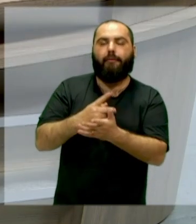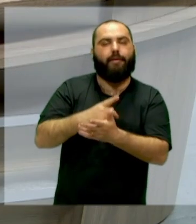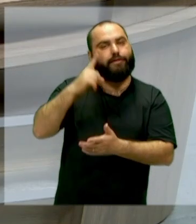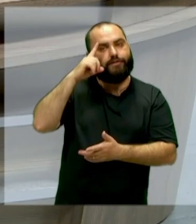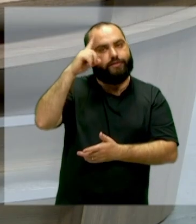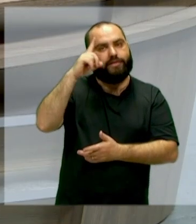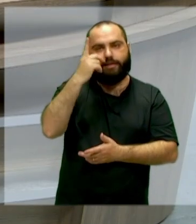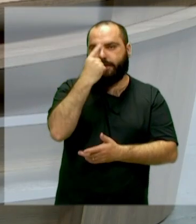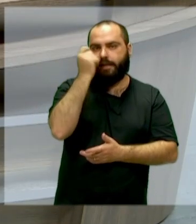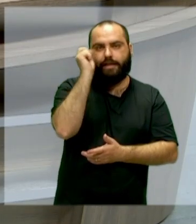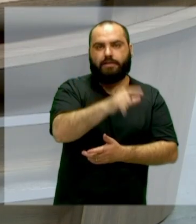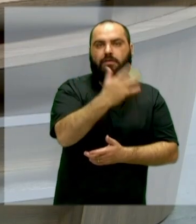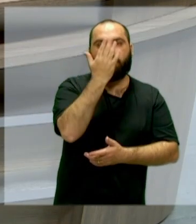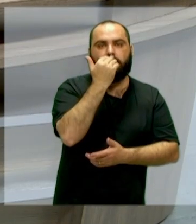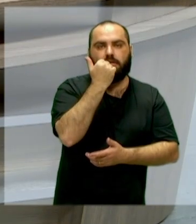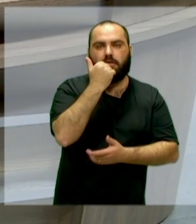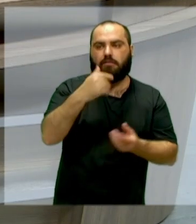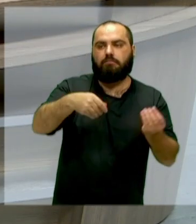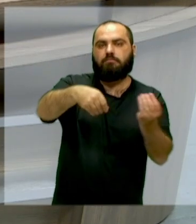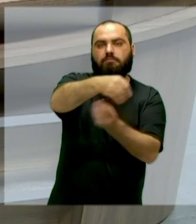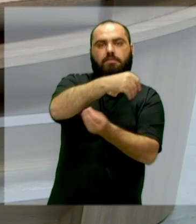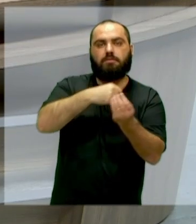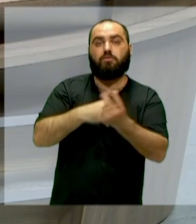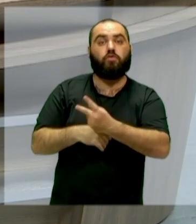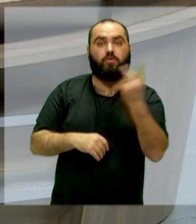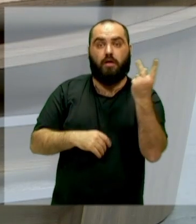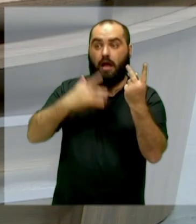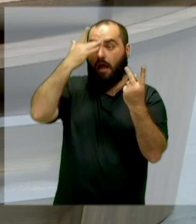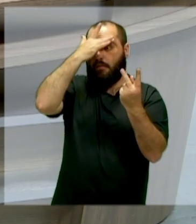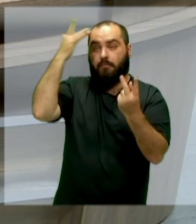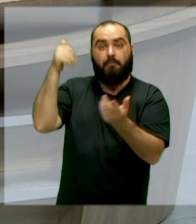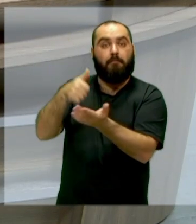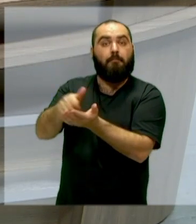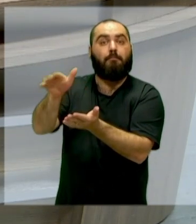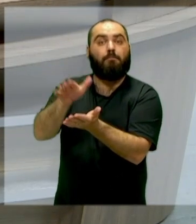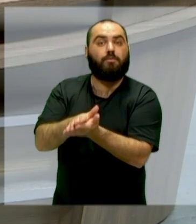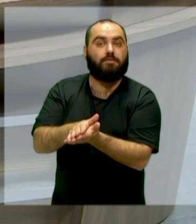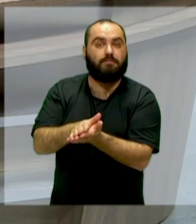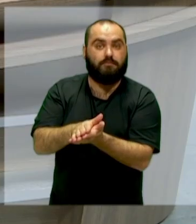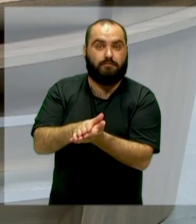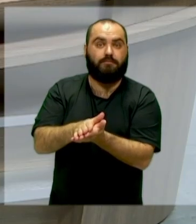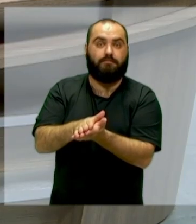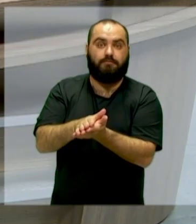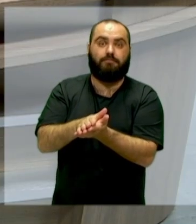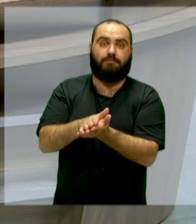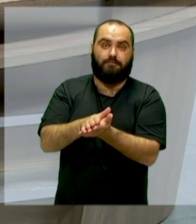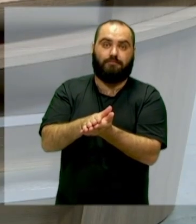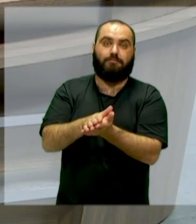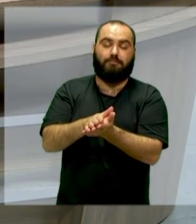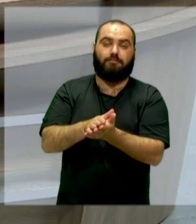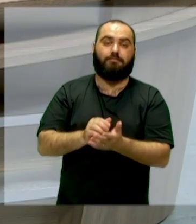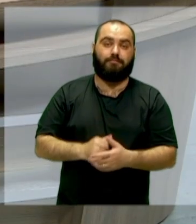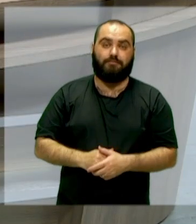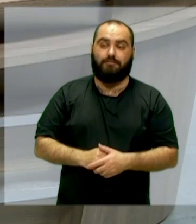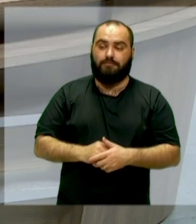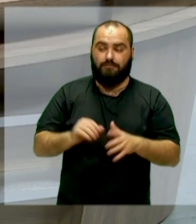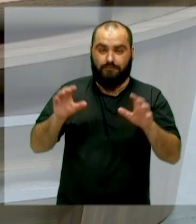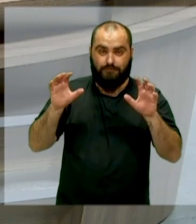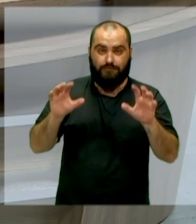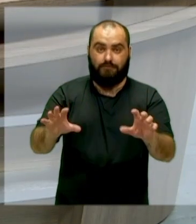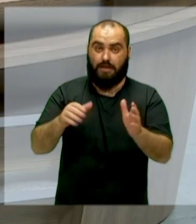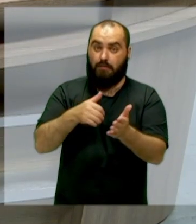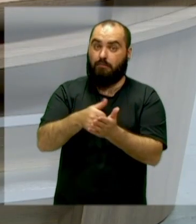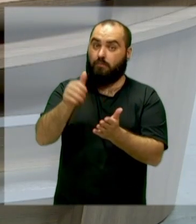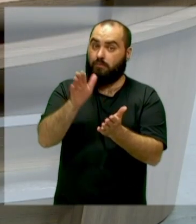o lixo orgânico junto com o lixo eh que seria que seria o resíduo eh reciclável isso tudo e é uma